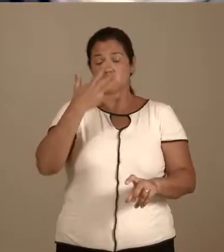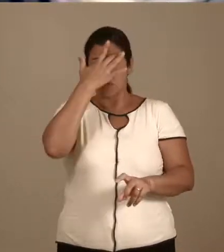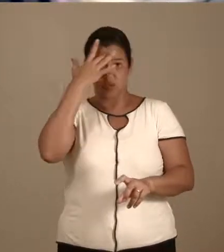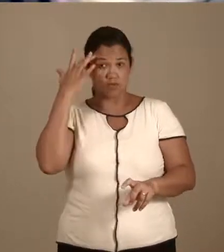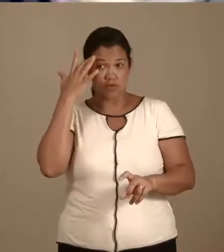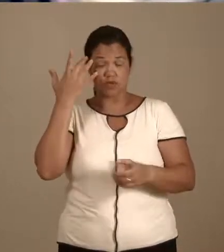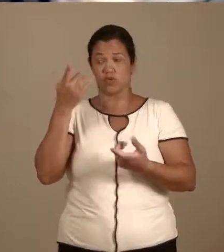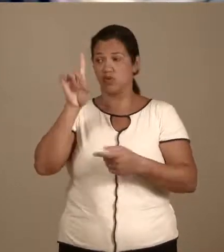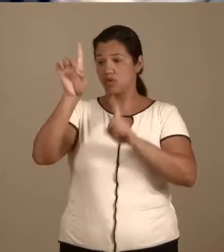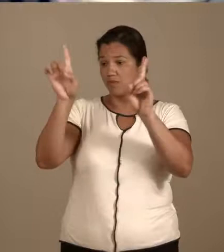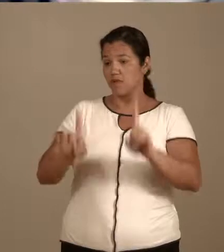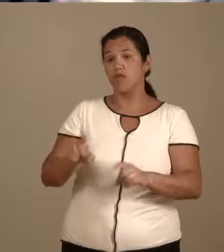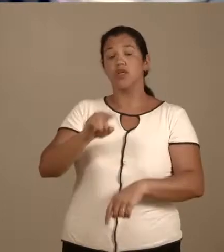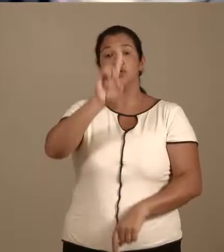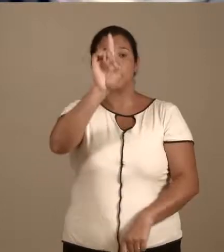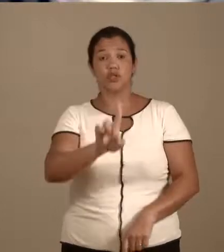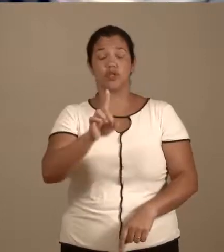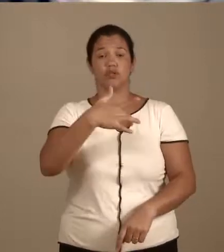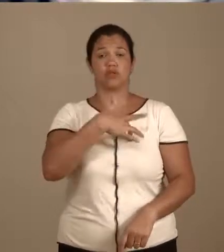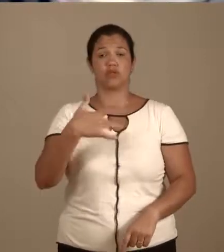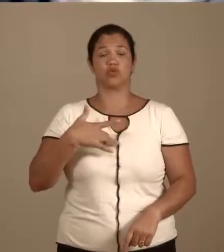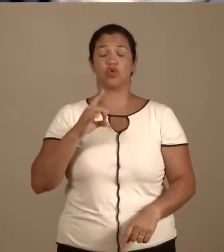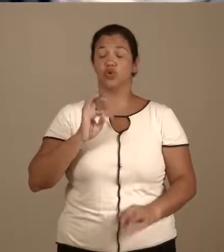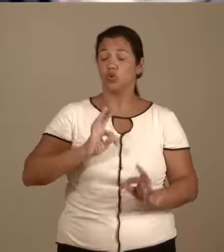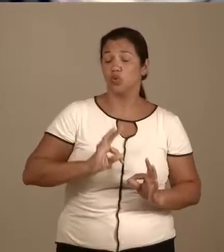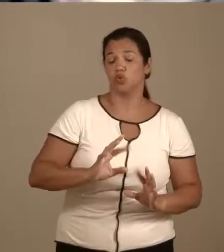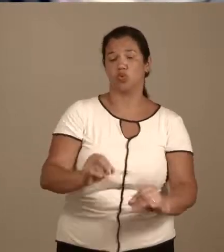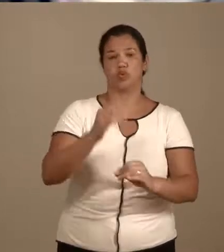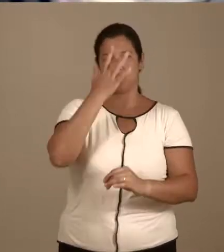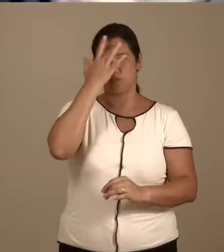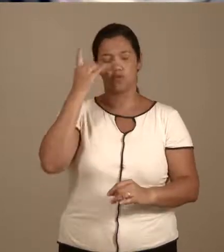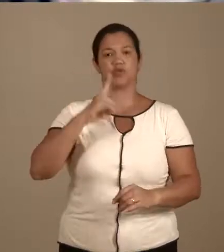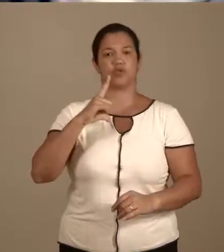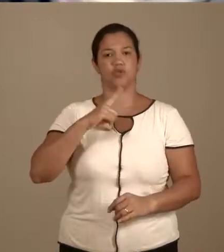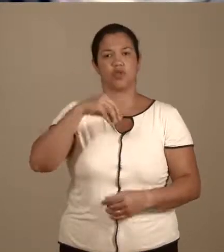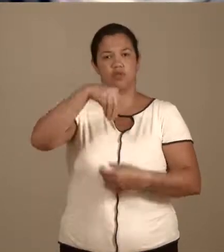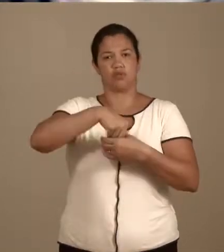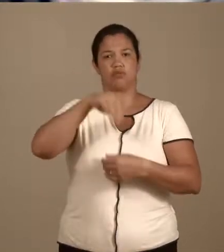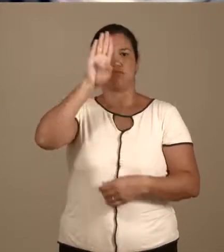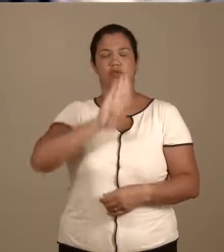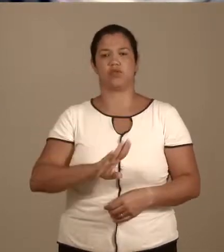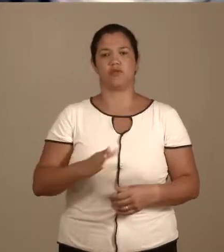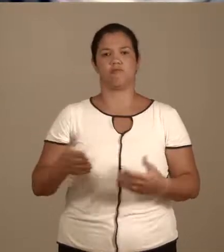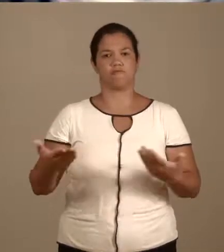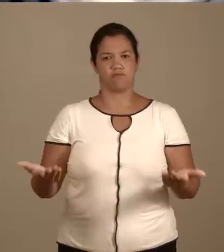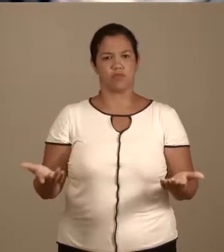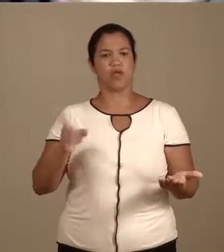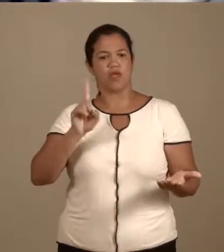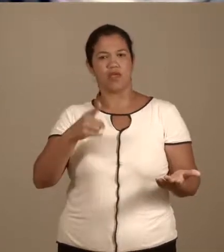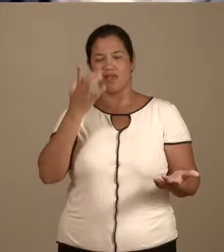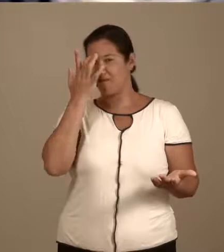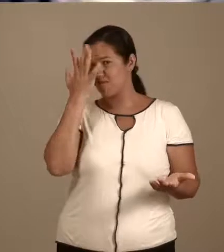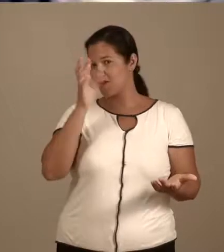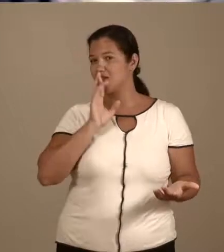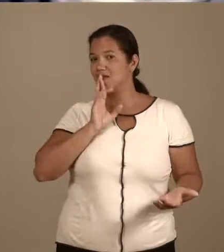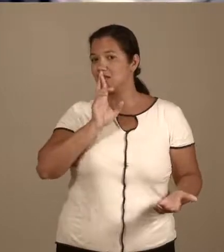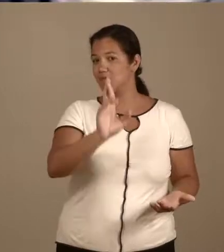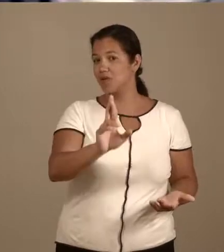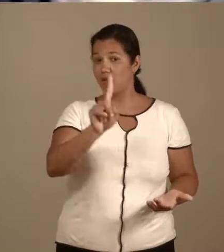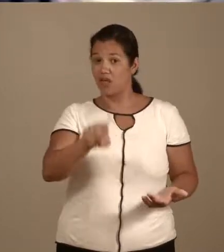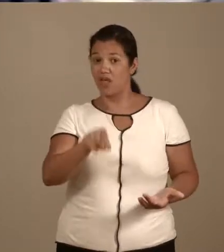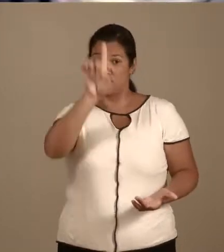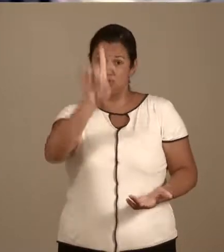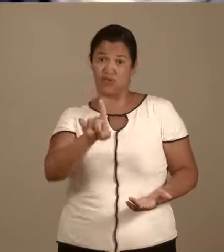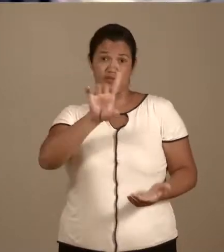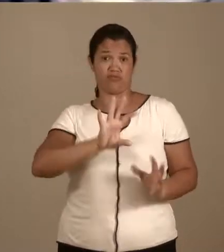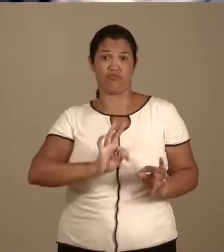com deficiência e o direito à saúde que todas as pessoas têm no Brasil? Ora, é tão fácil responder isso, é o